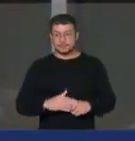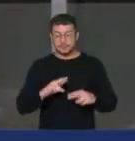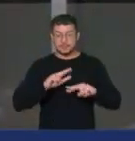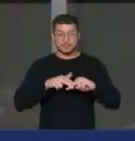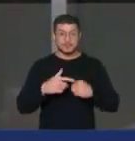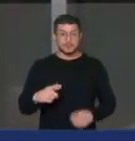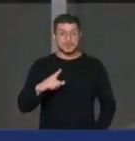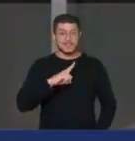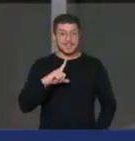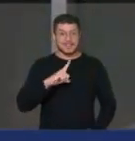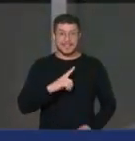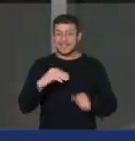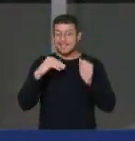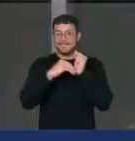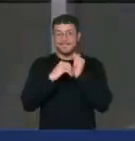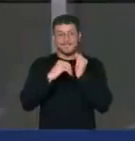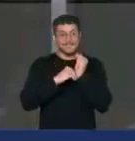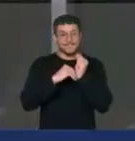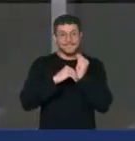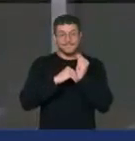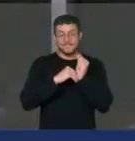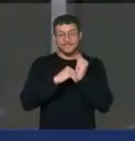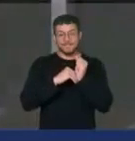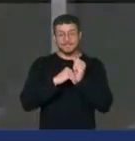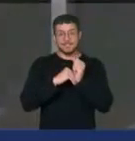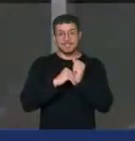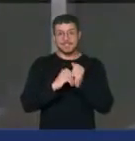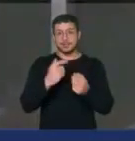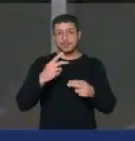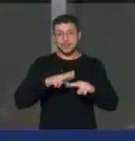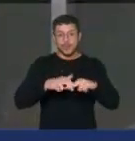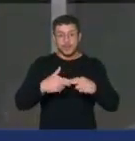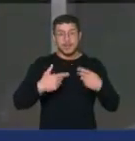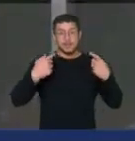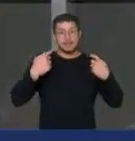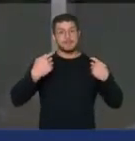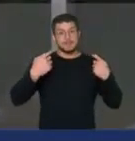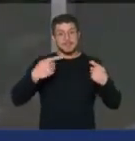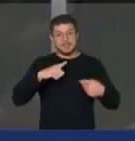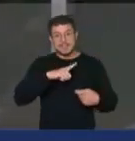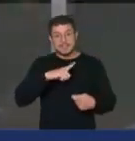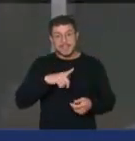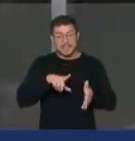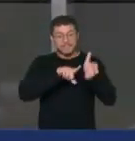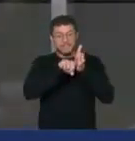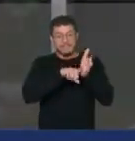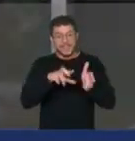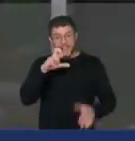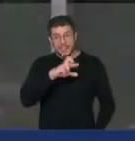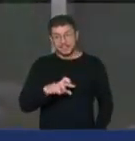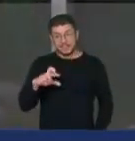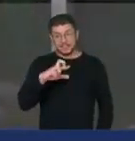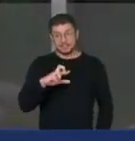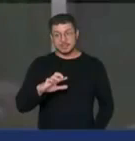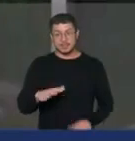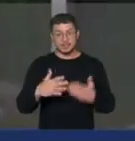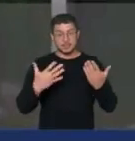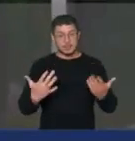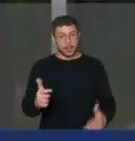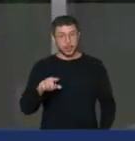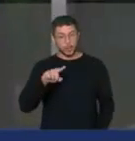e essa investigação ela é exatamente vai buscar pessoas que participaram